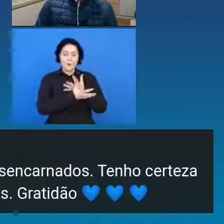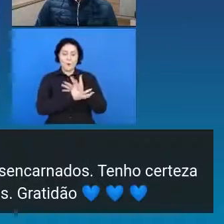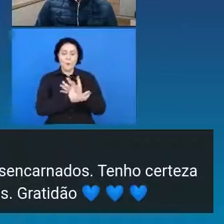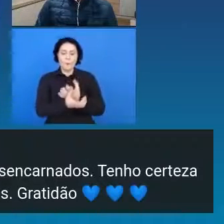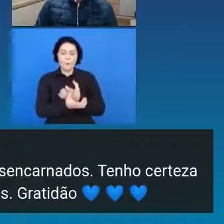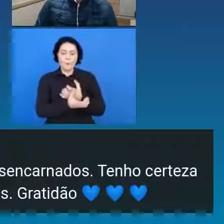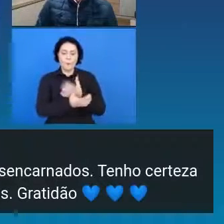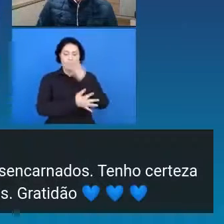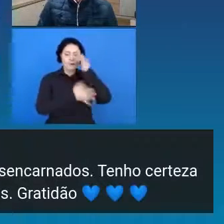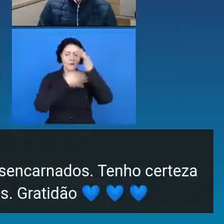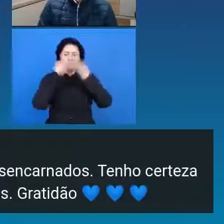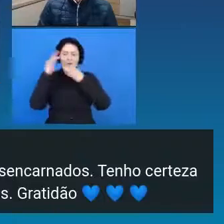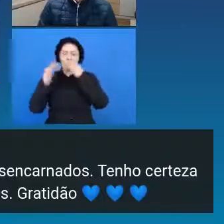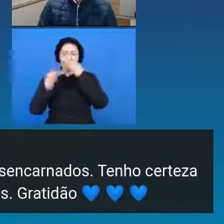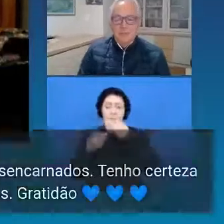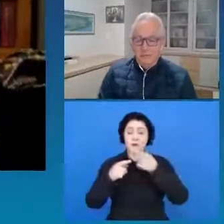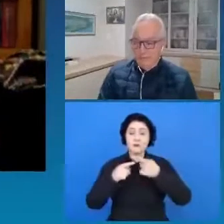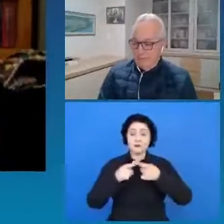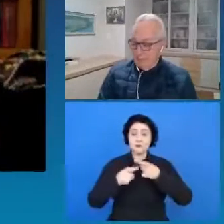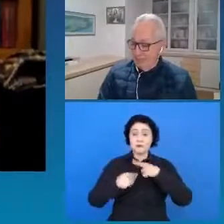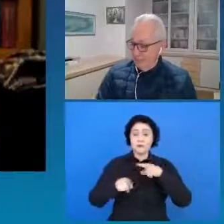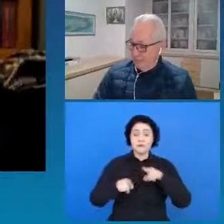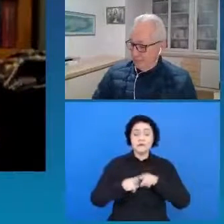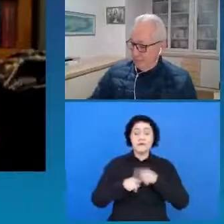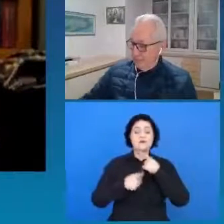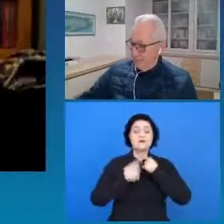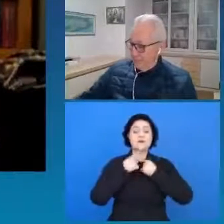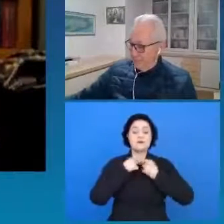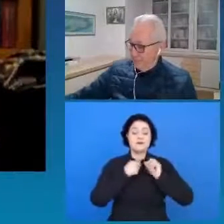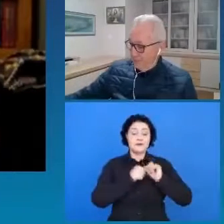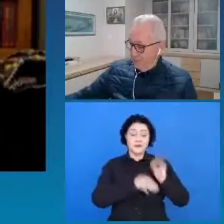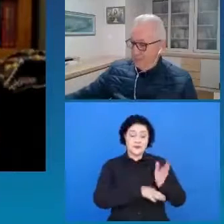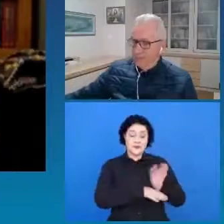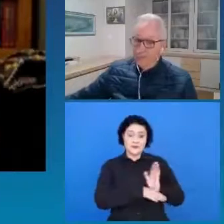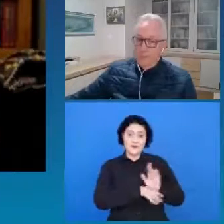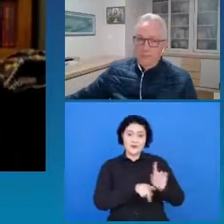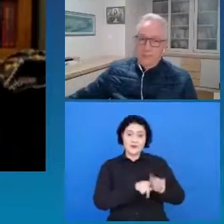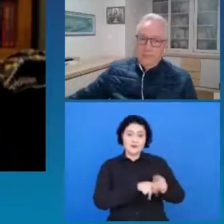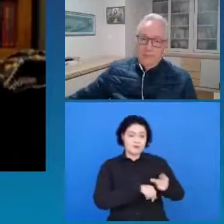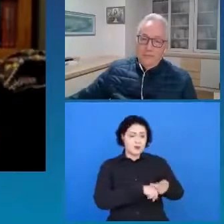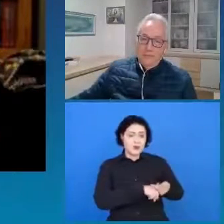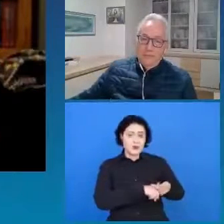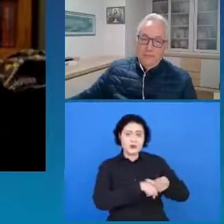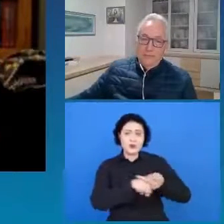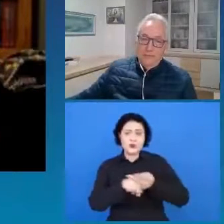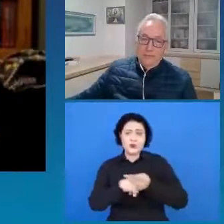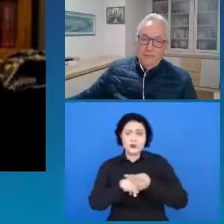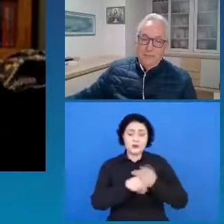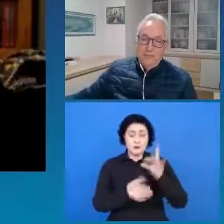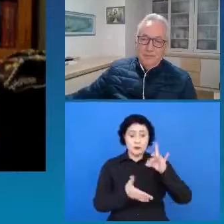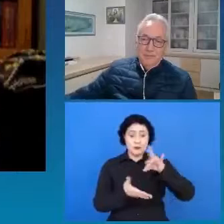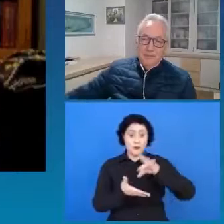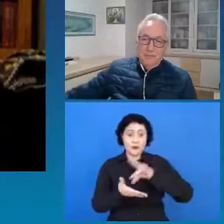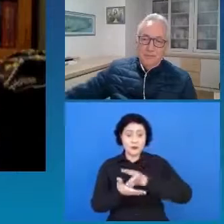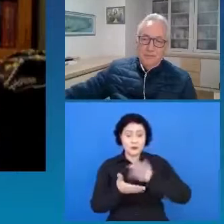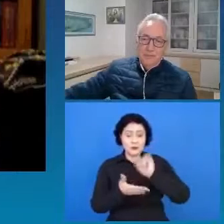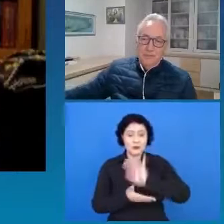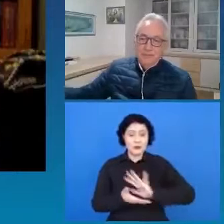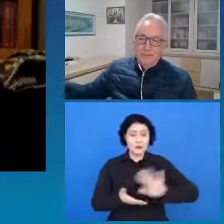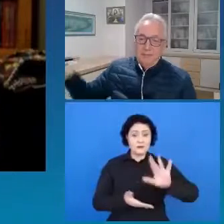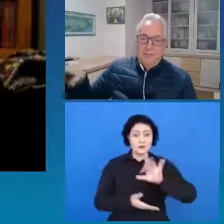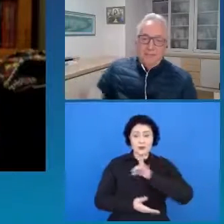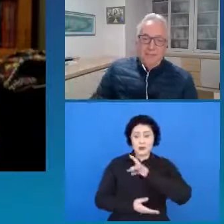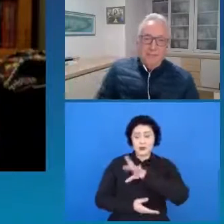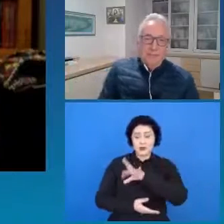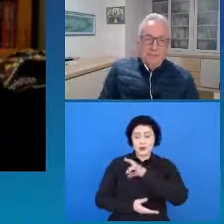quando ao desejar vamos fazer o filme fomos atrás de imagens reais do fenômeno que acontece no